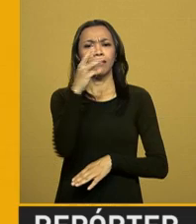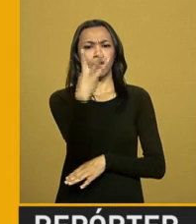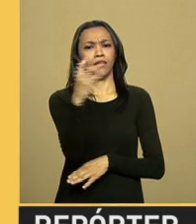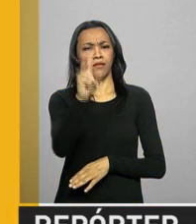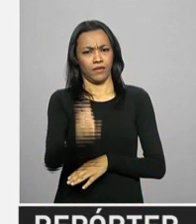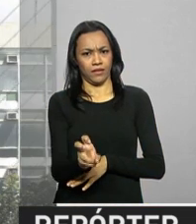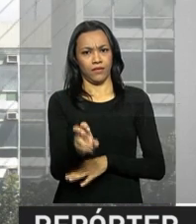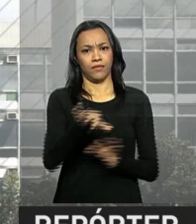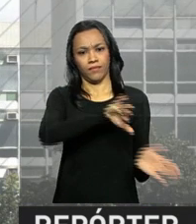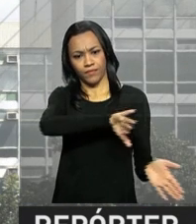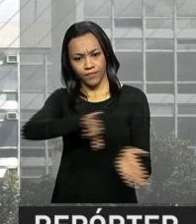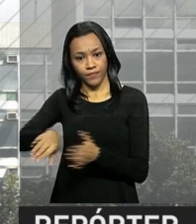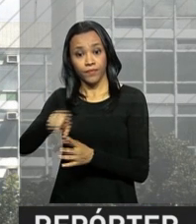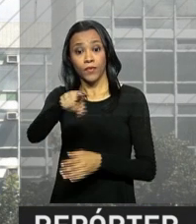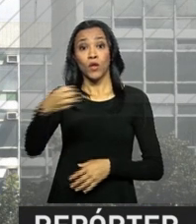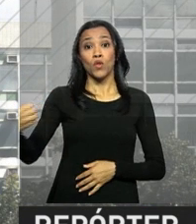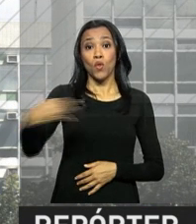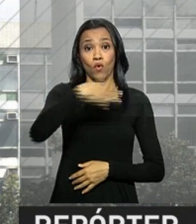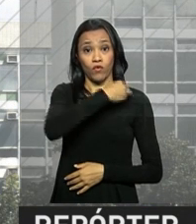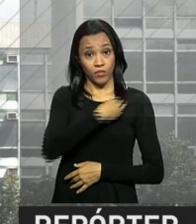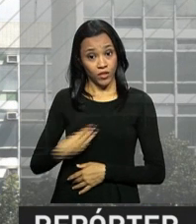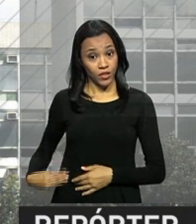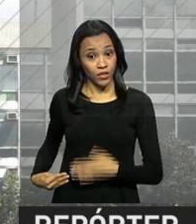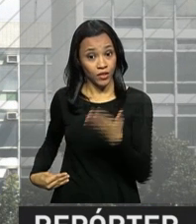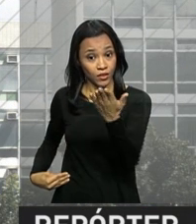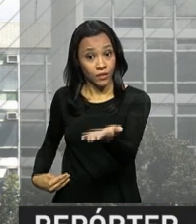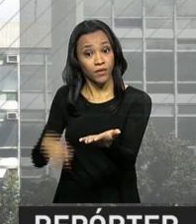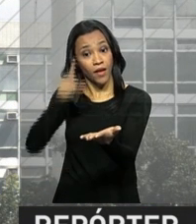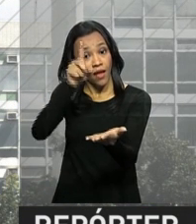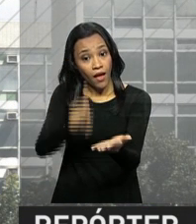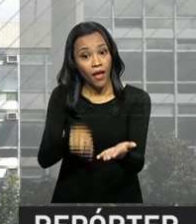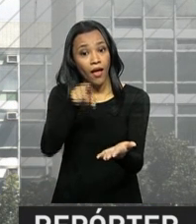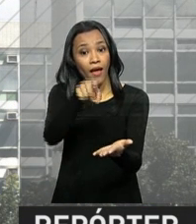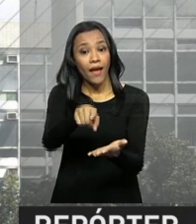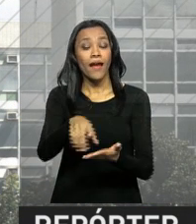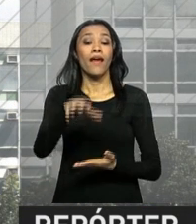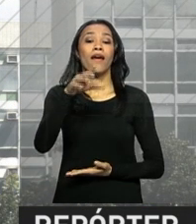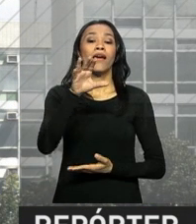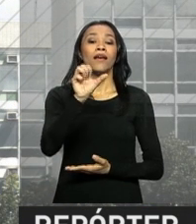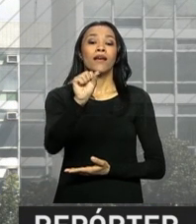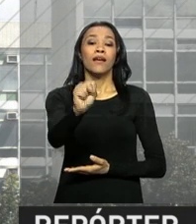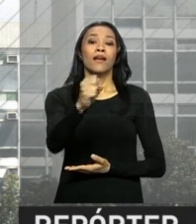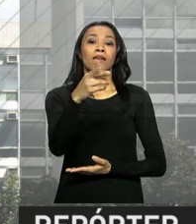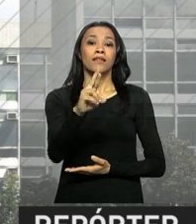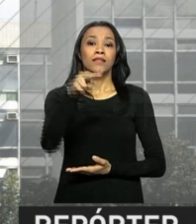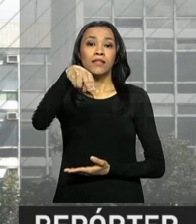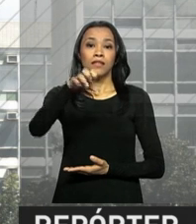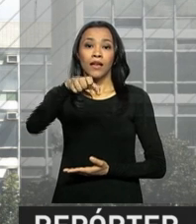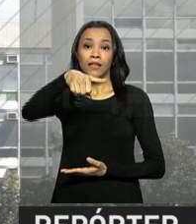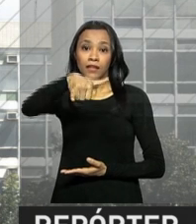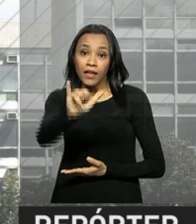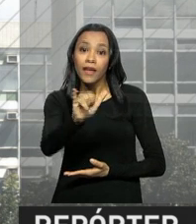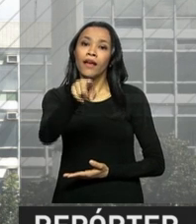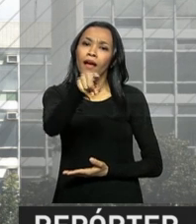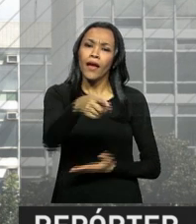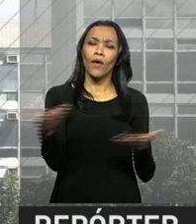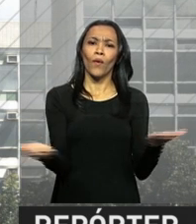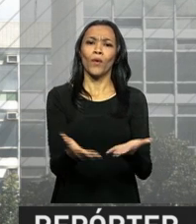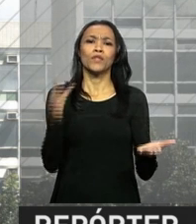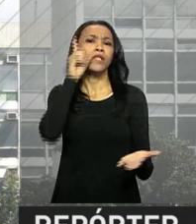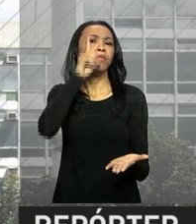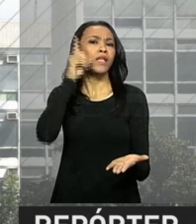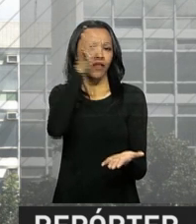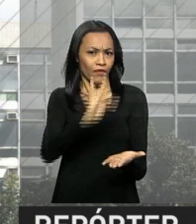3 ocasiões. O novo ministro do Meio Ambiente é Sarney Filho. Natural de São Luís, no Maranhão, é atualmente deputado federal